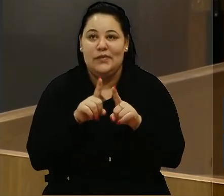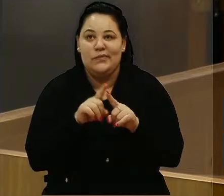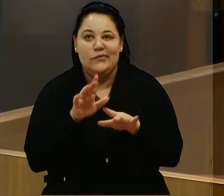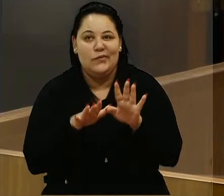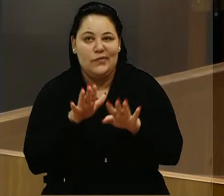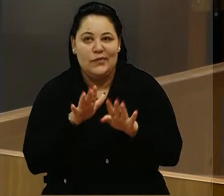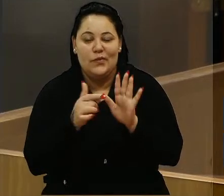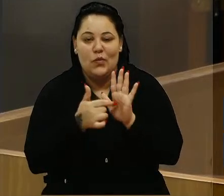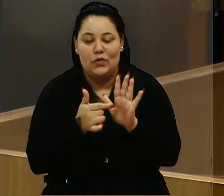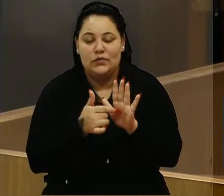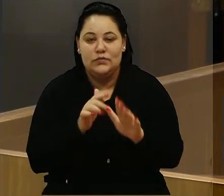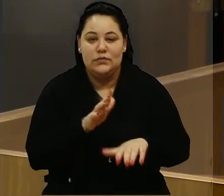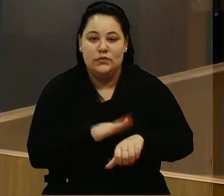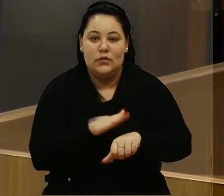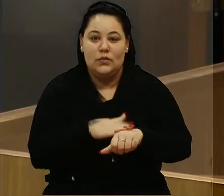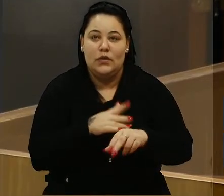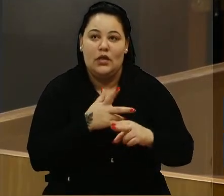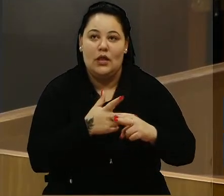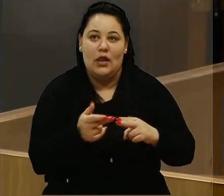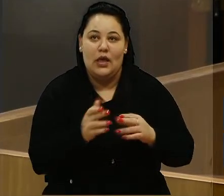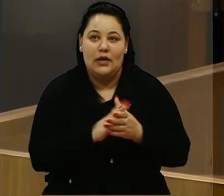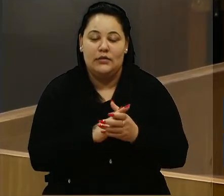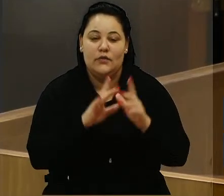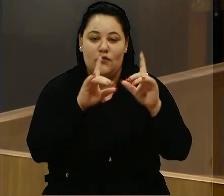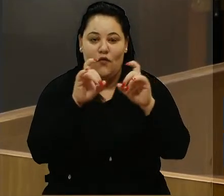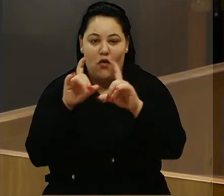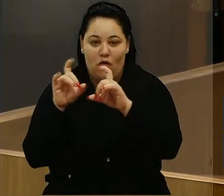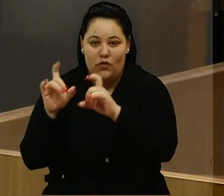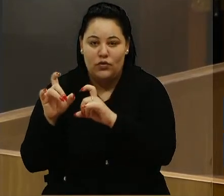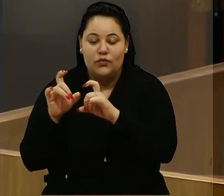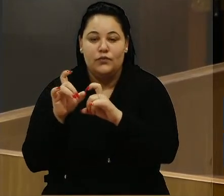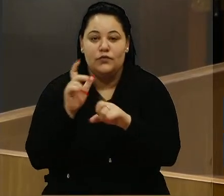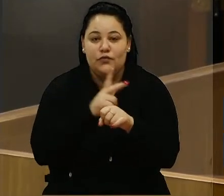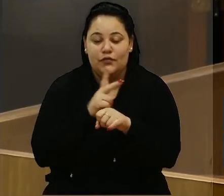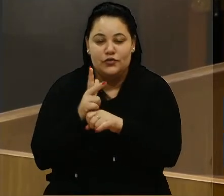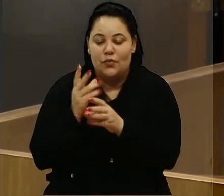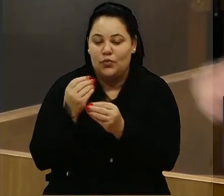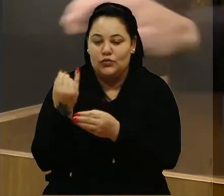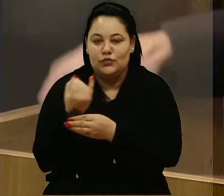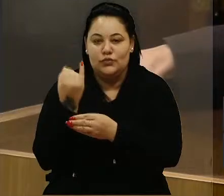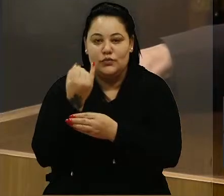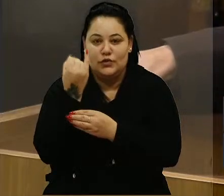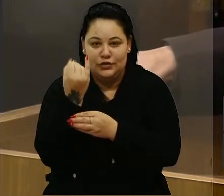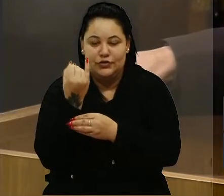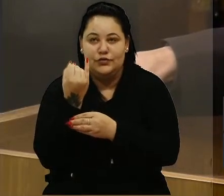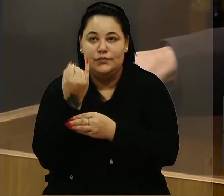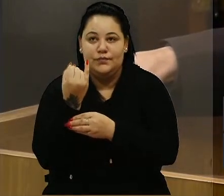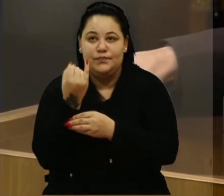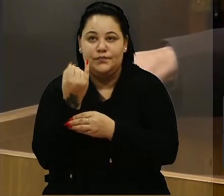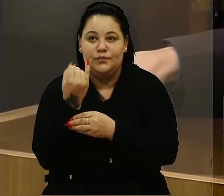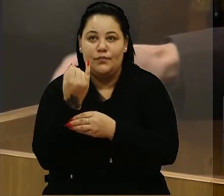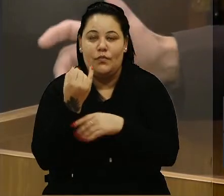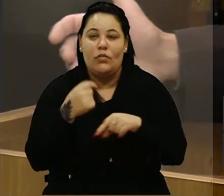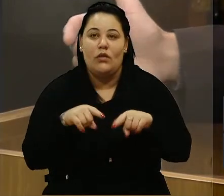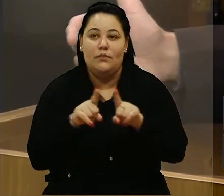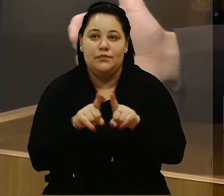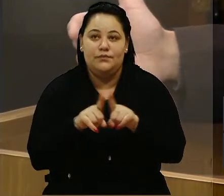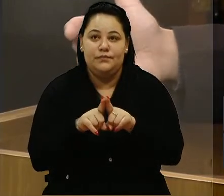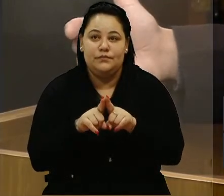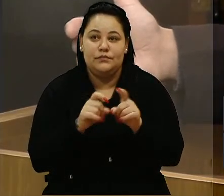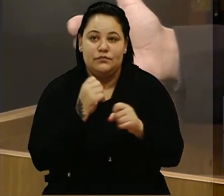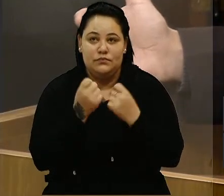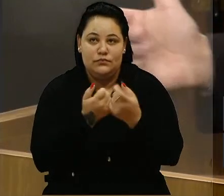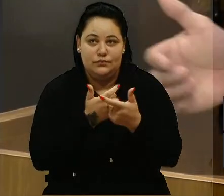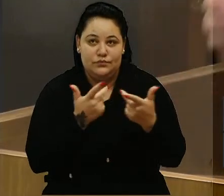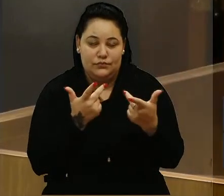momentos delicados. Fotos, vídeos, é muito importante se promover muitas vezes em algo de